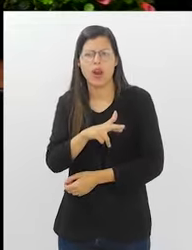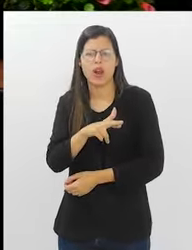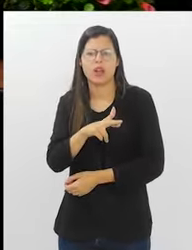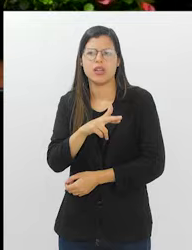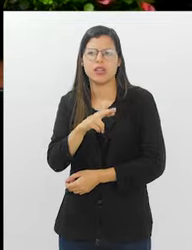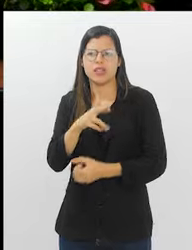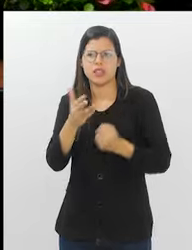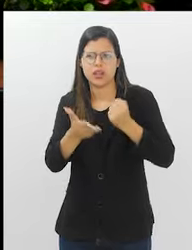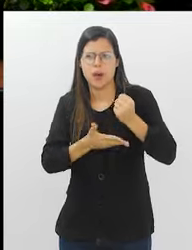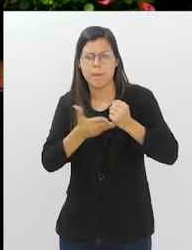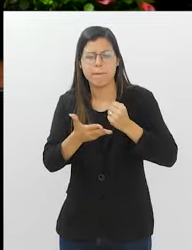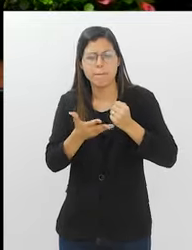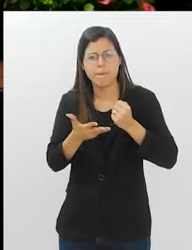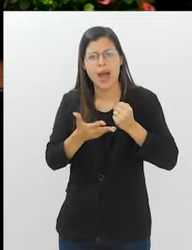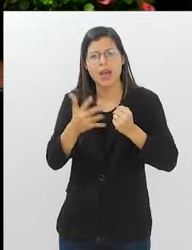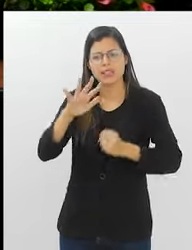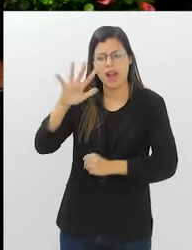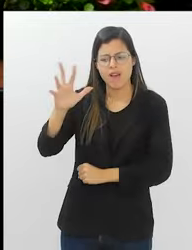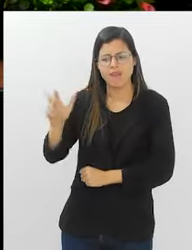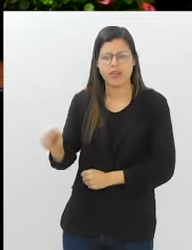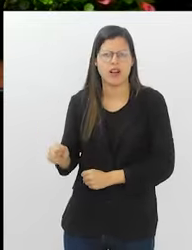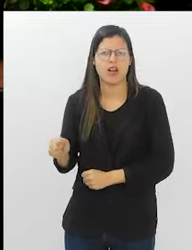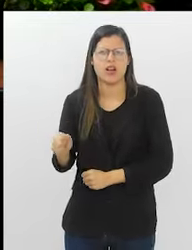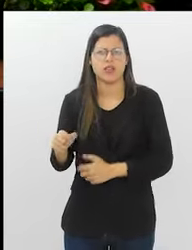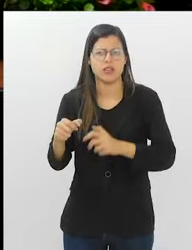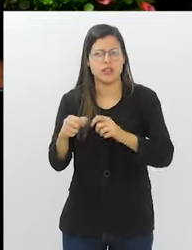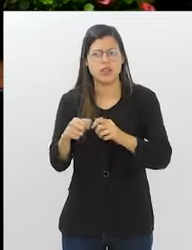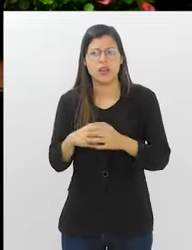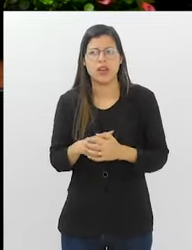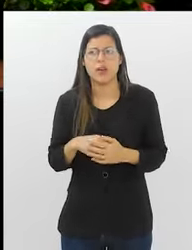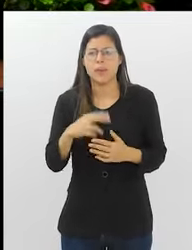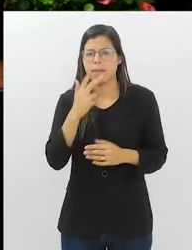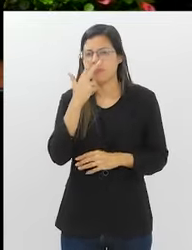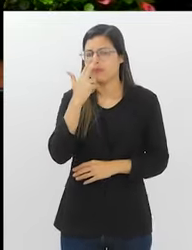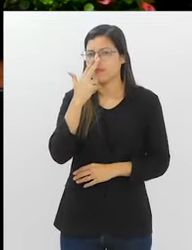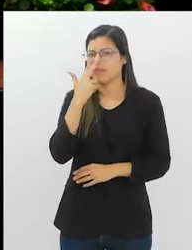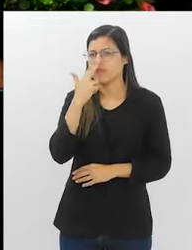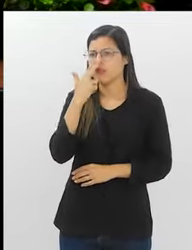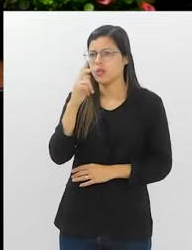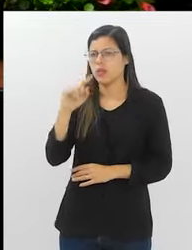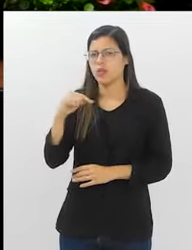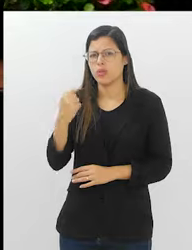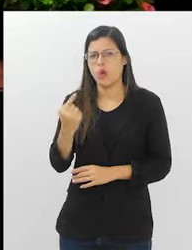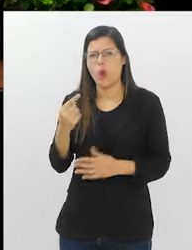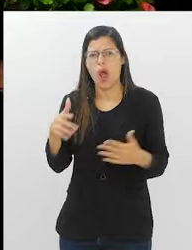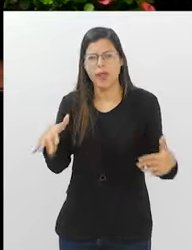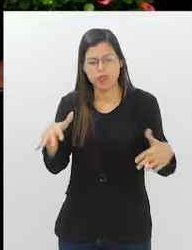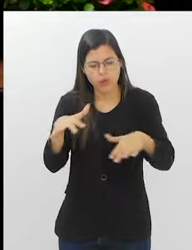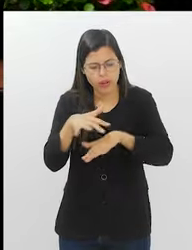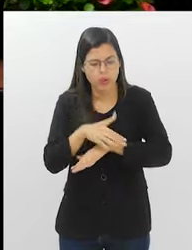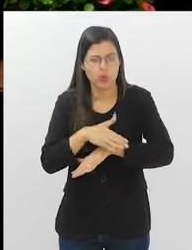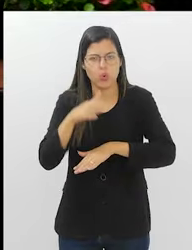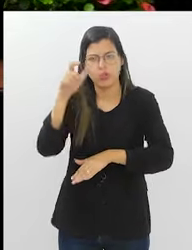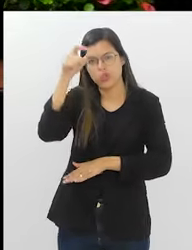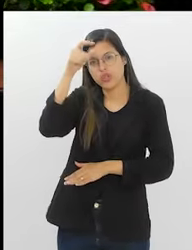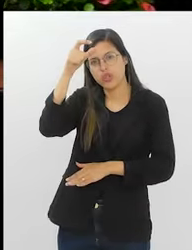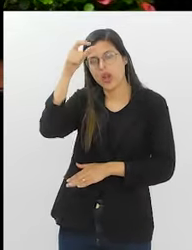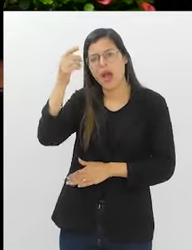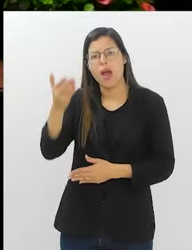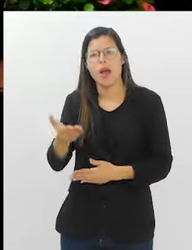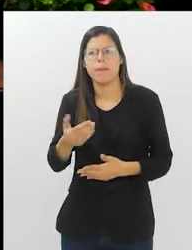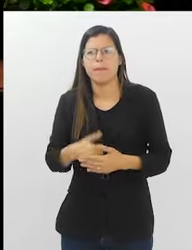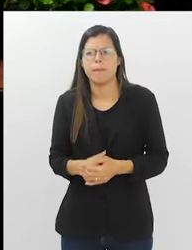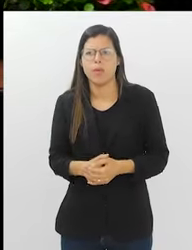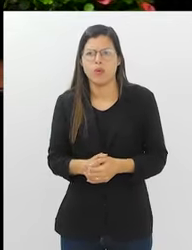africana, aquelas que desempenham a mediunidade. A gente é colocado como adoradores do diabo,